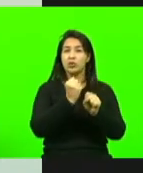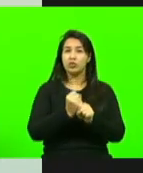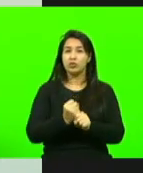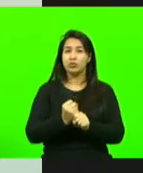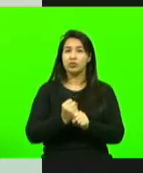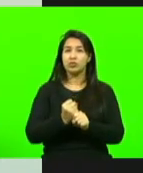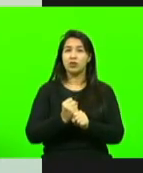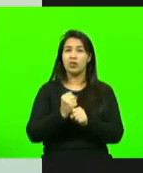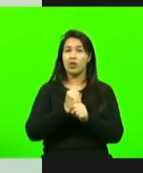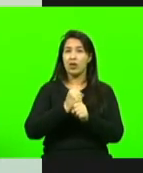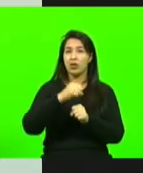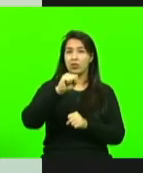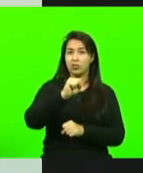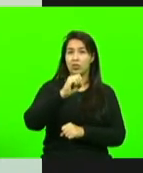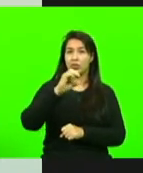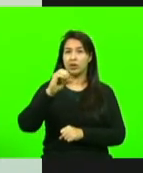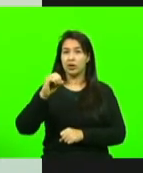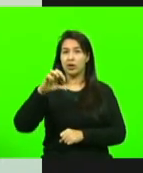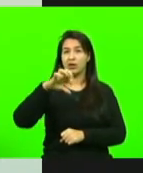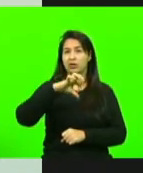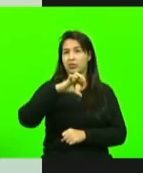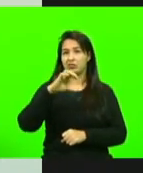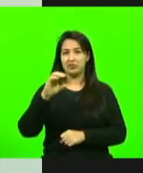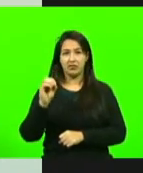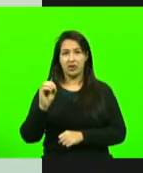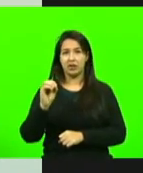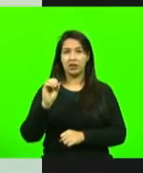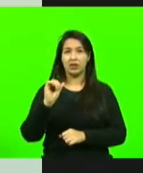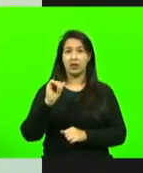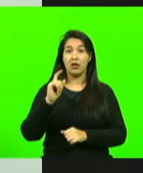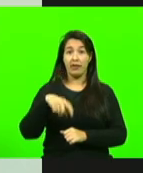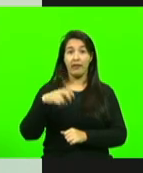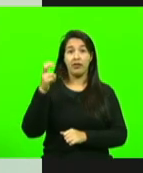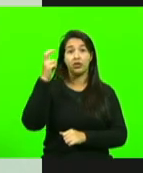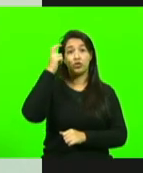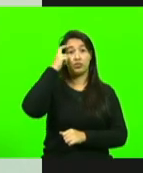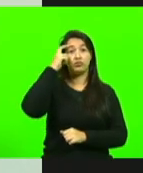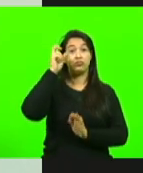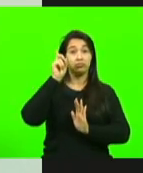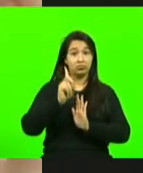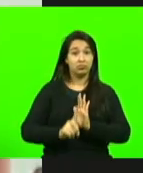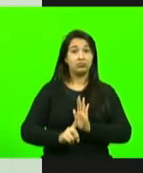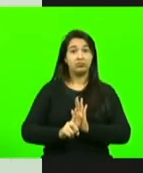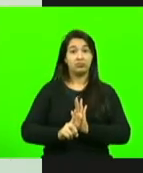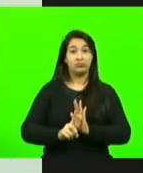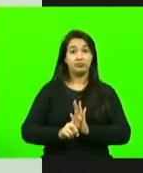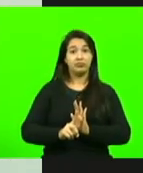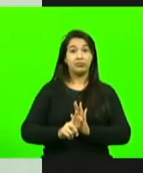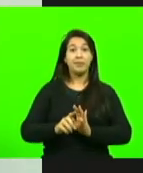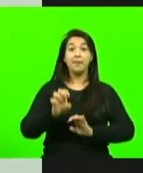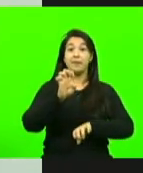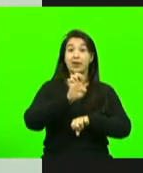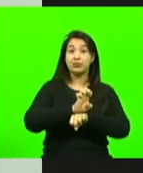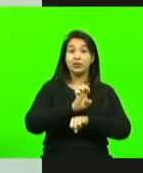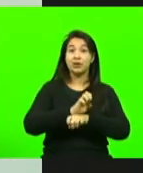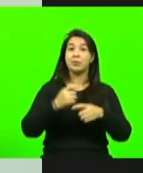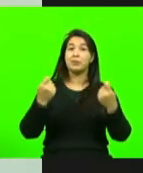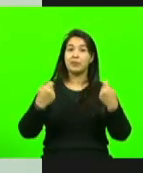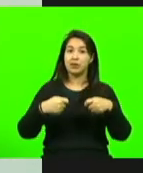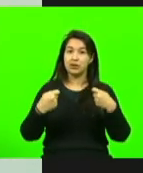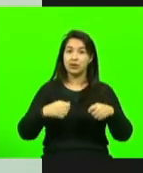fizemos na década de 80 não venda que se transformou numa grande cultura de direitos e cabe ao estado garantir